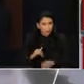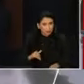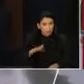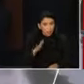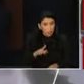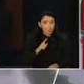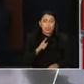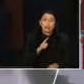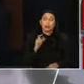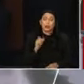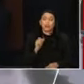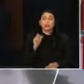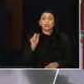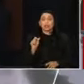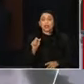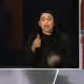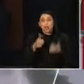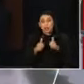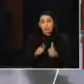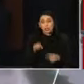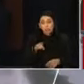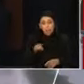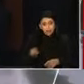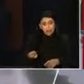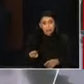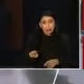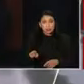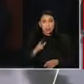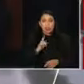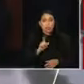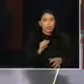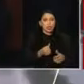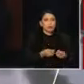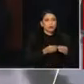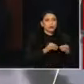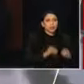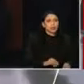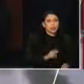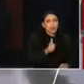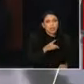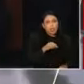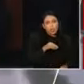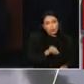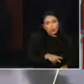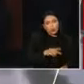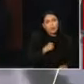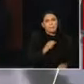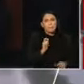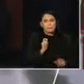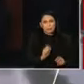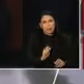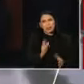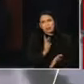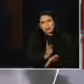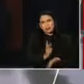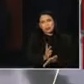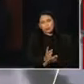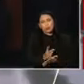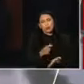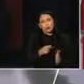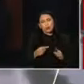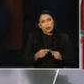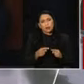que deve ser considerado, e não o delito de dano, mesmo quando qualificado. Nas palavras